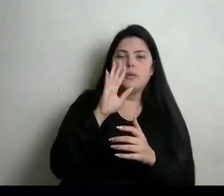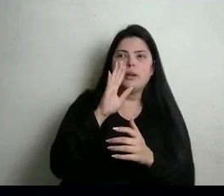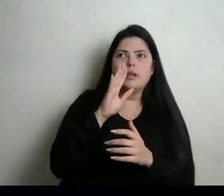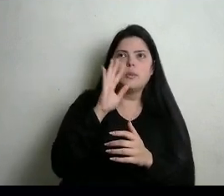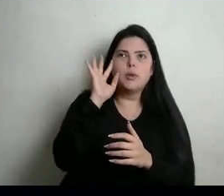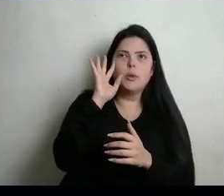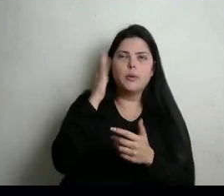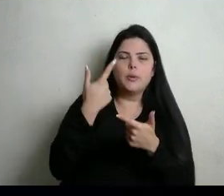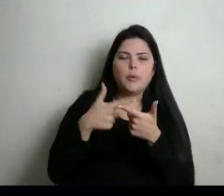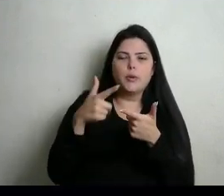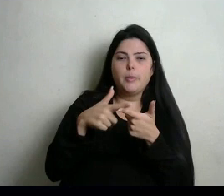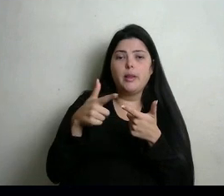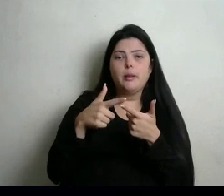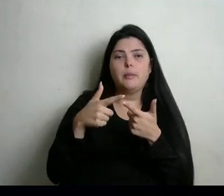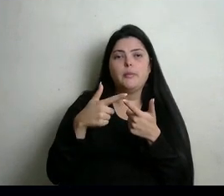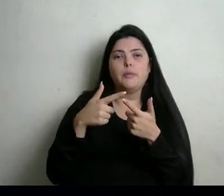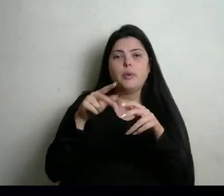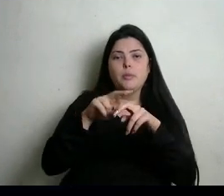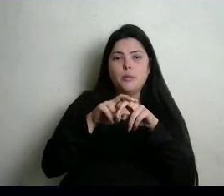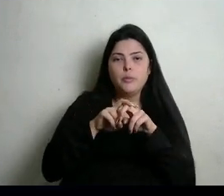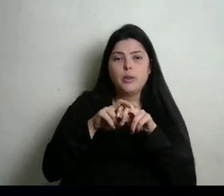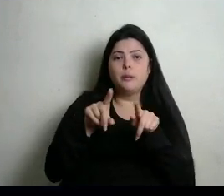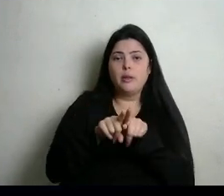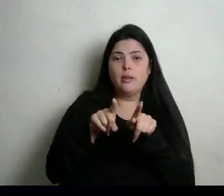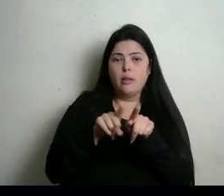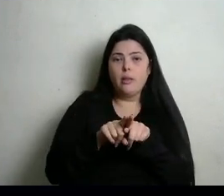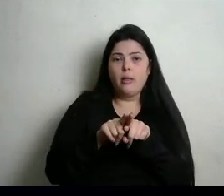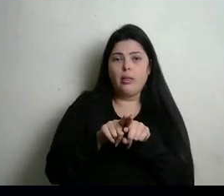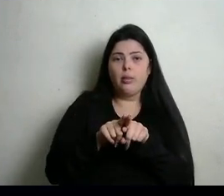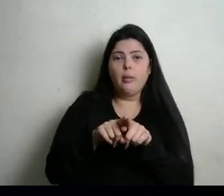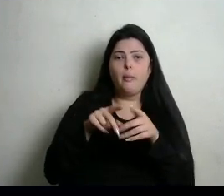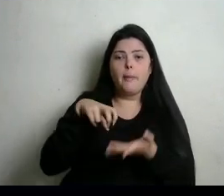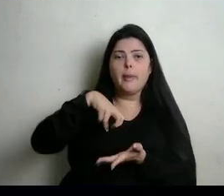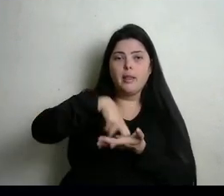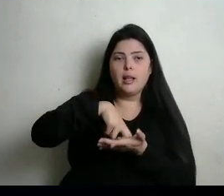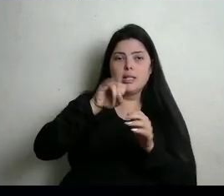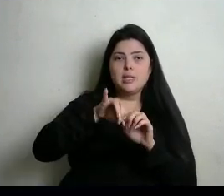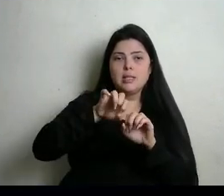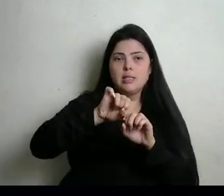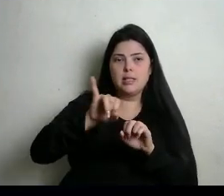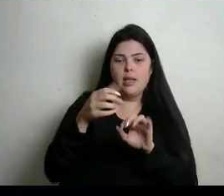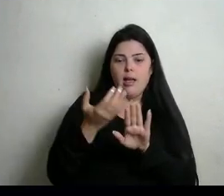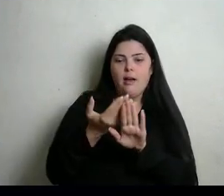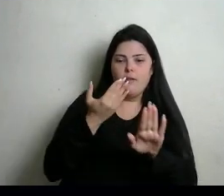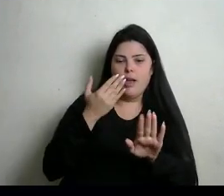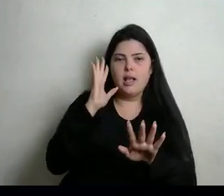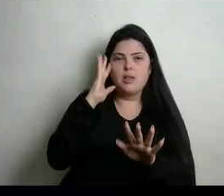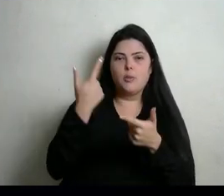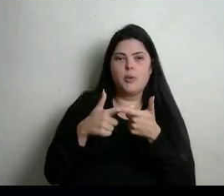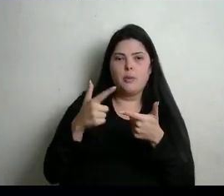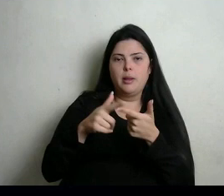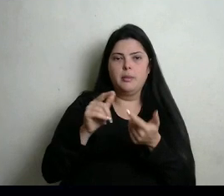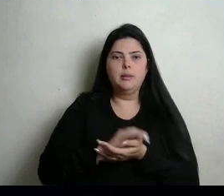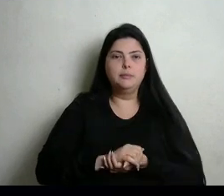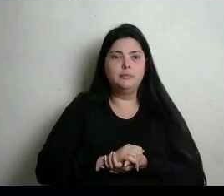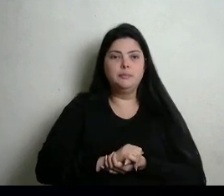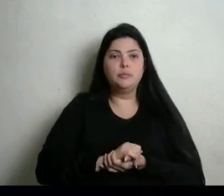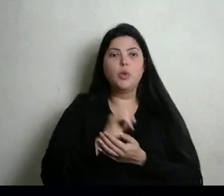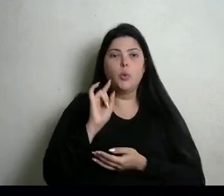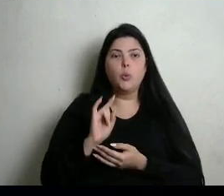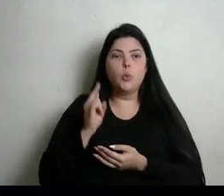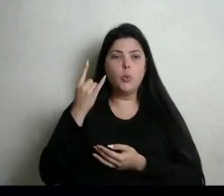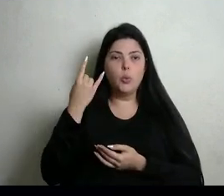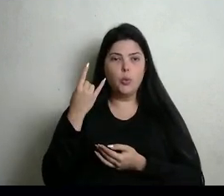e através de penalidades quando ela se distancia dessa resolução de problema. E por último, nós temos